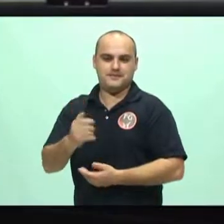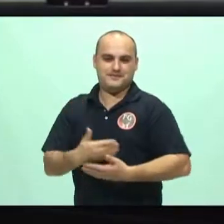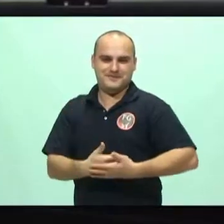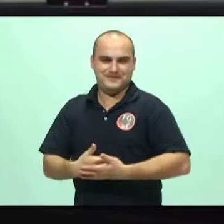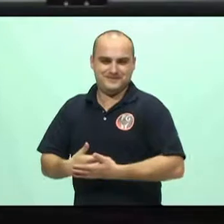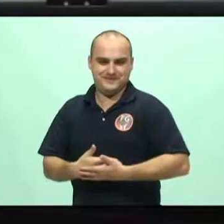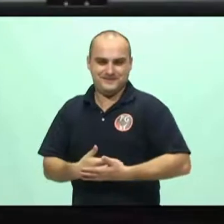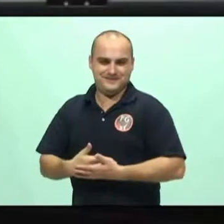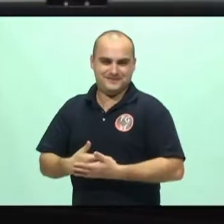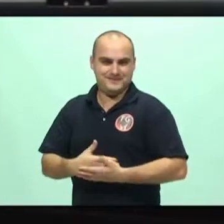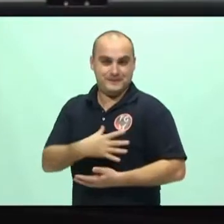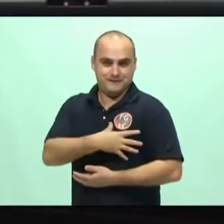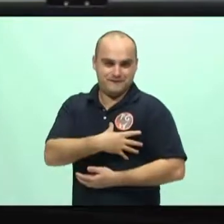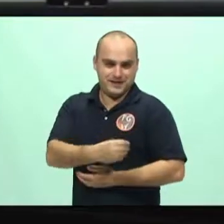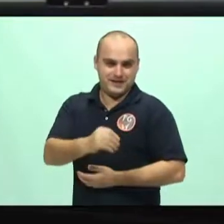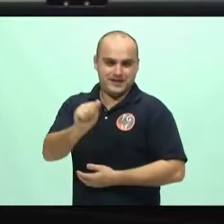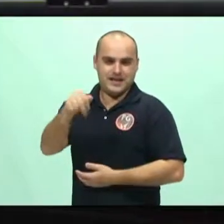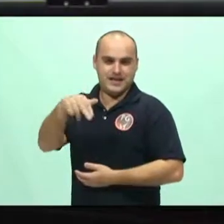Ana Paula